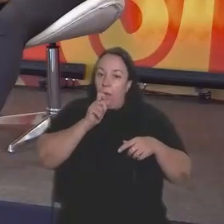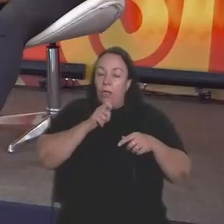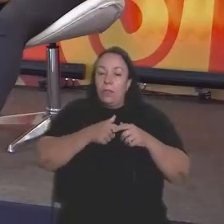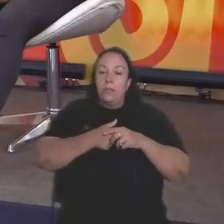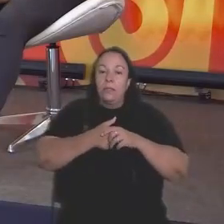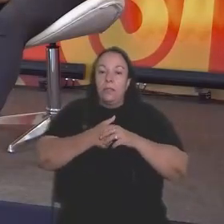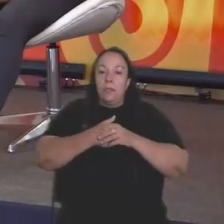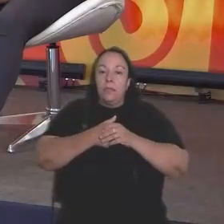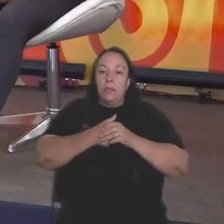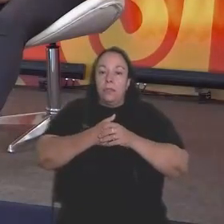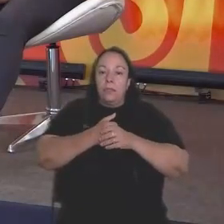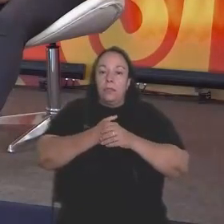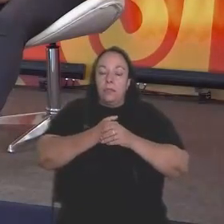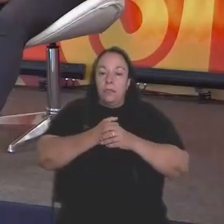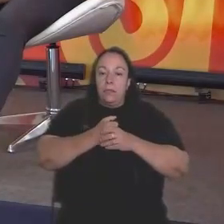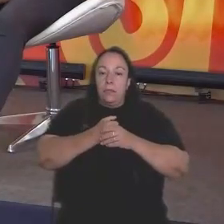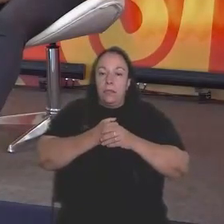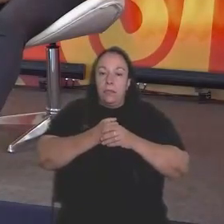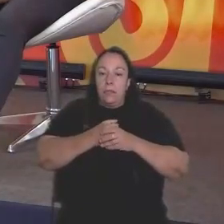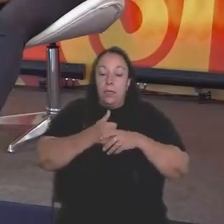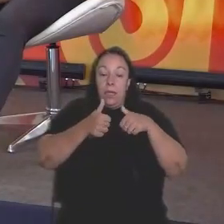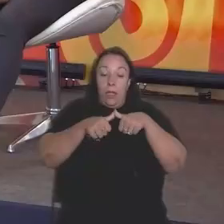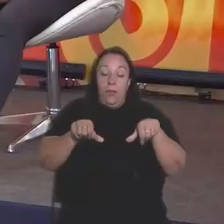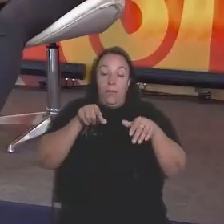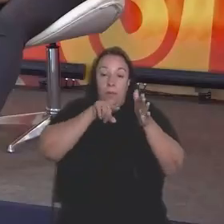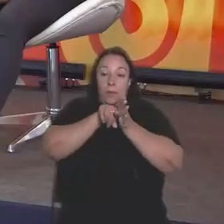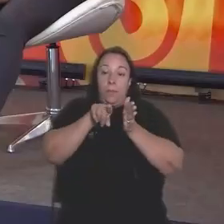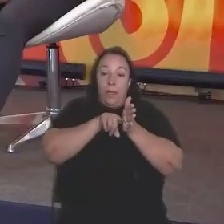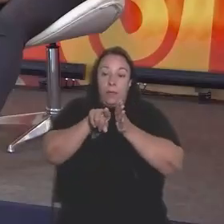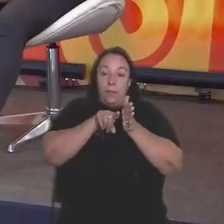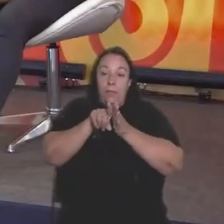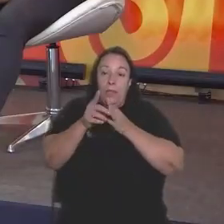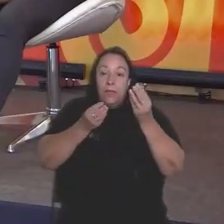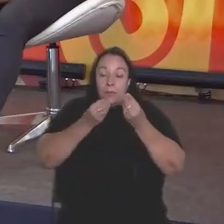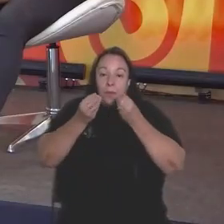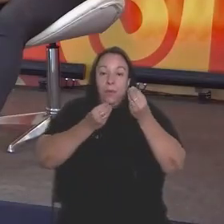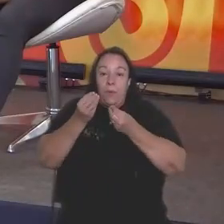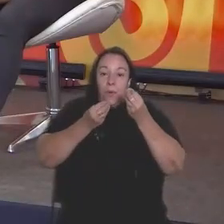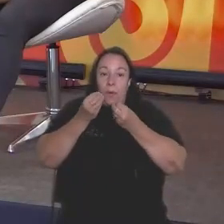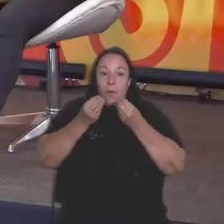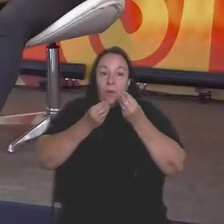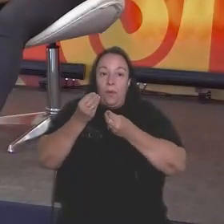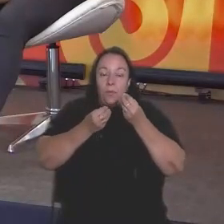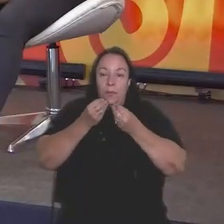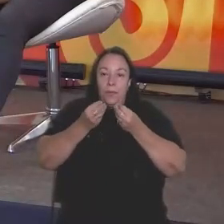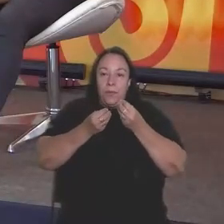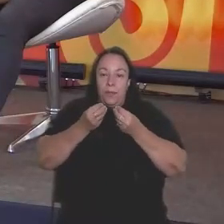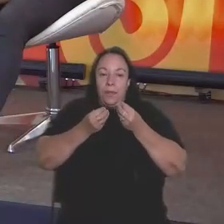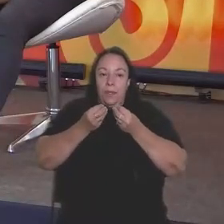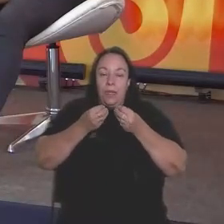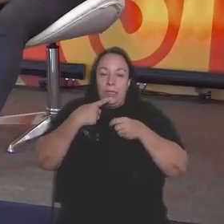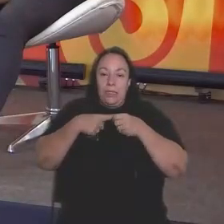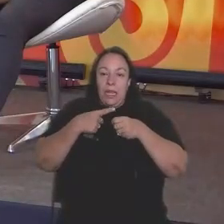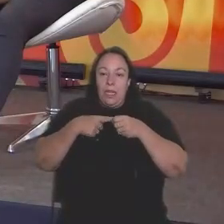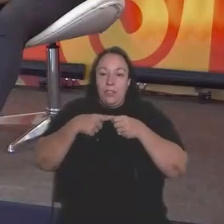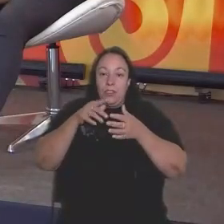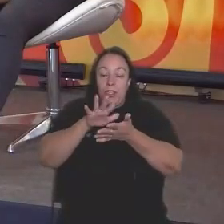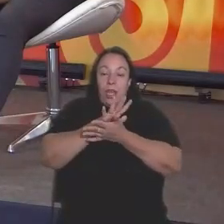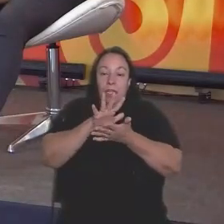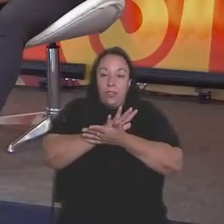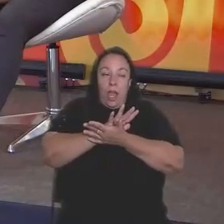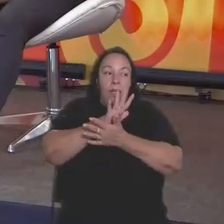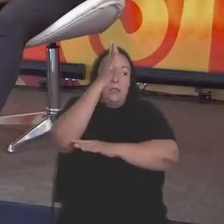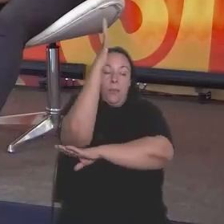São filetes de água que eu fico me perguntando, né, como que está captando água aqui para abastecer Araxá. Então, se a gente